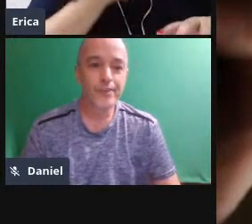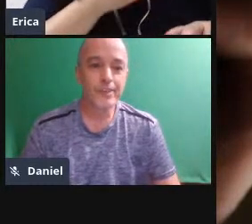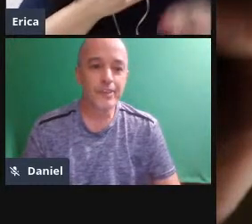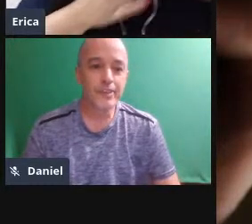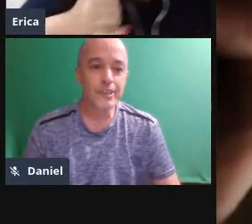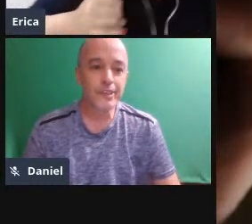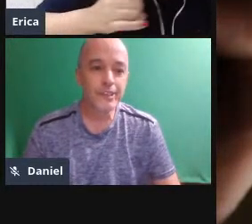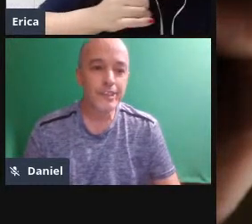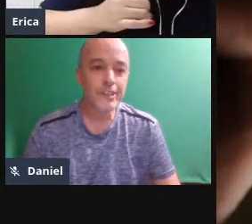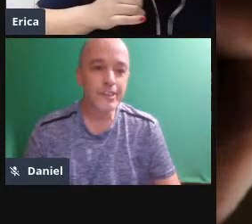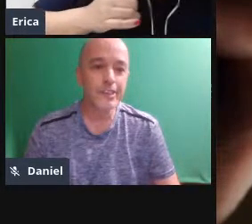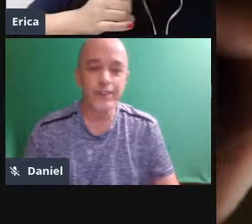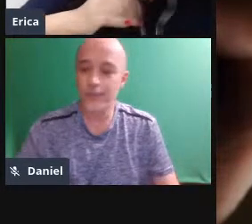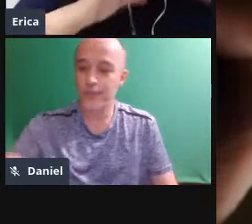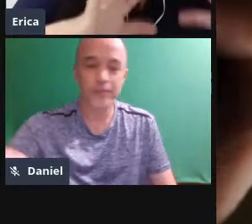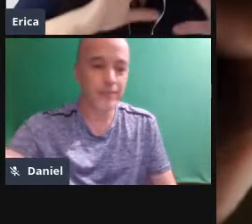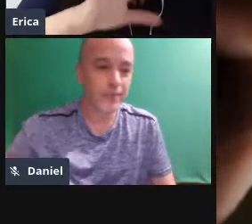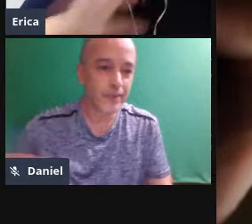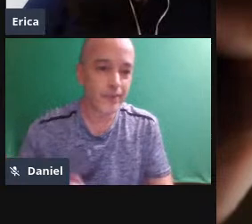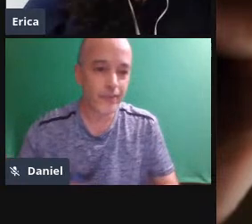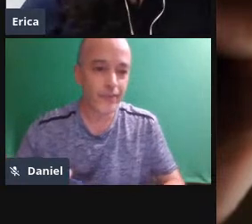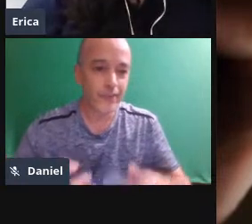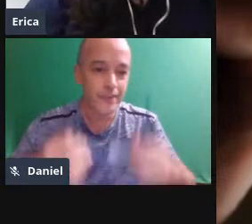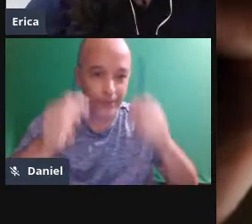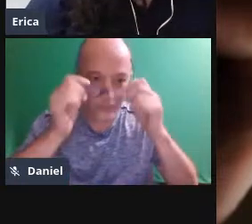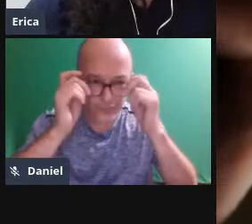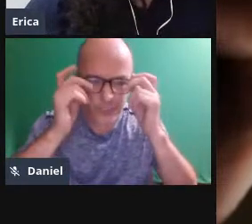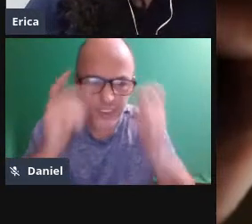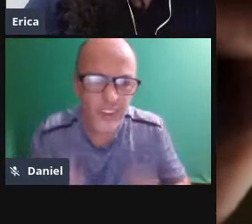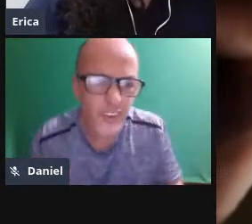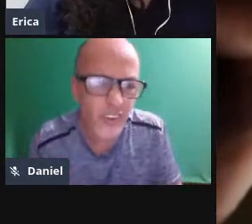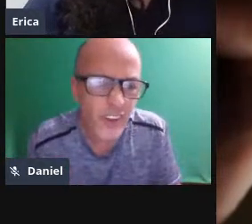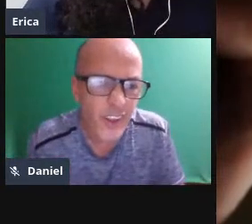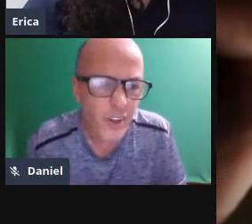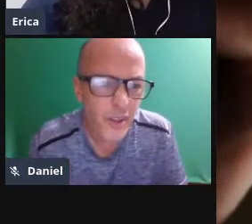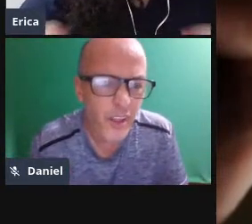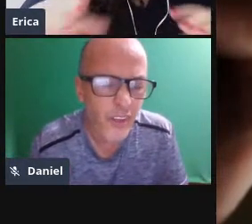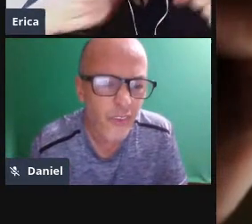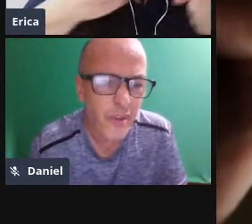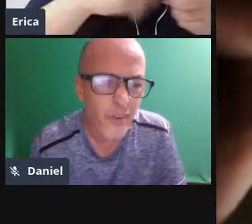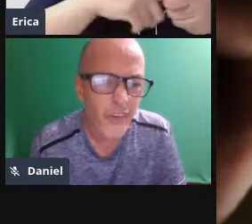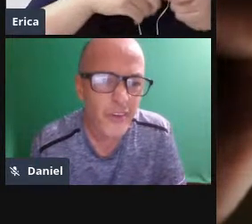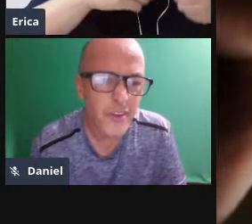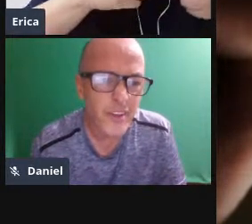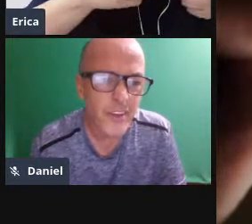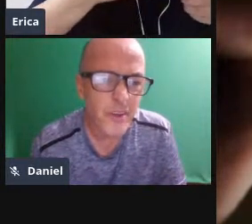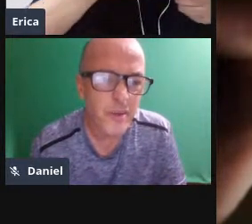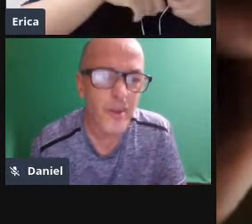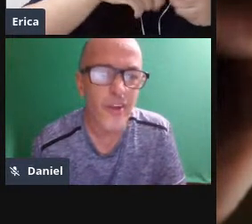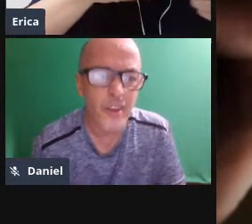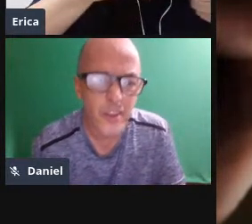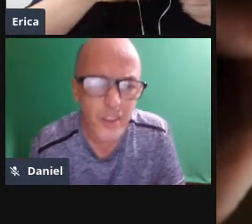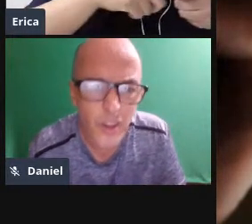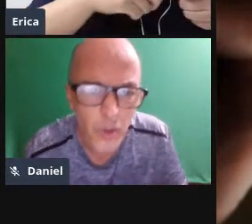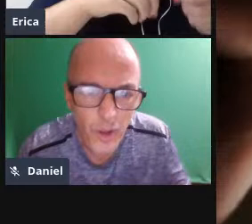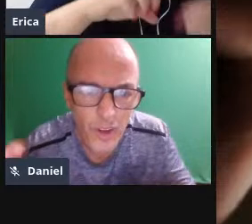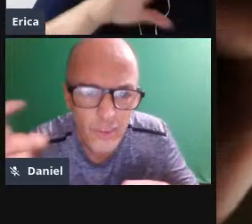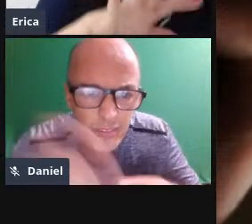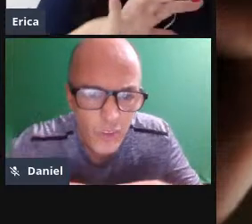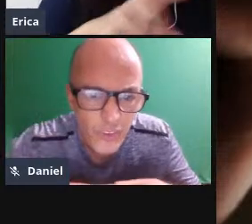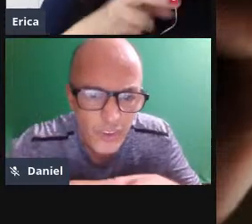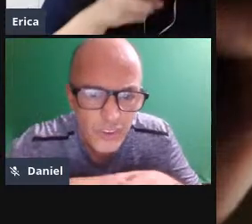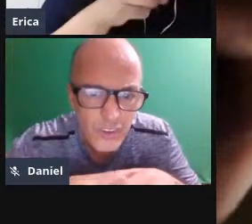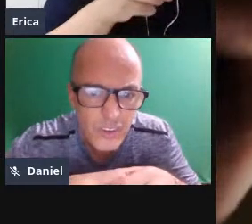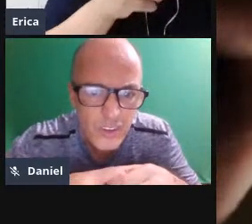Tá travando um pouco, desculpa, gente. Porque para mim aqui tá um pouco travado, mas vamos lá. Pode voltar, voltou.